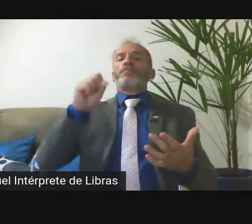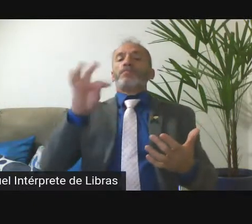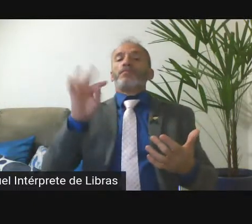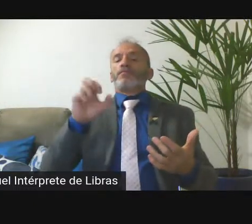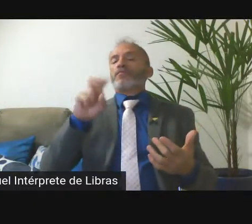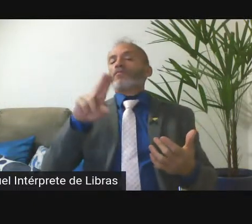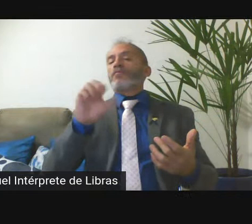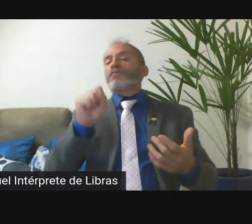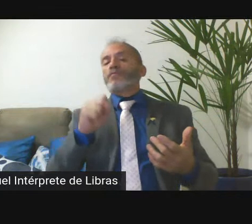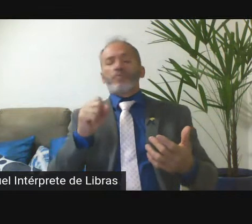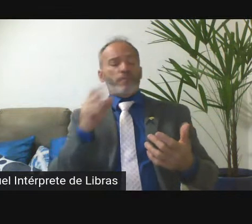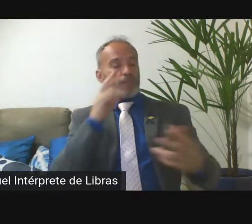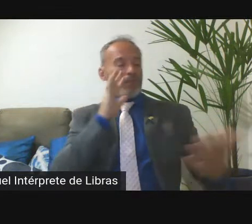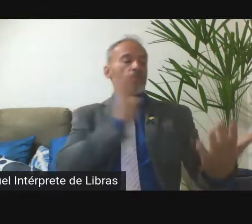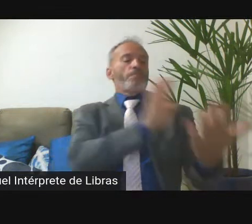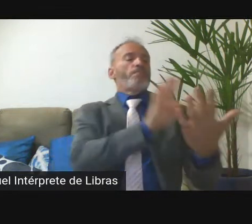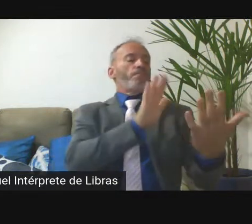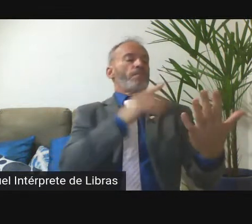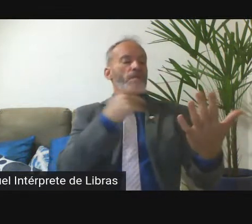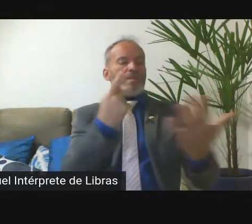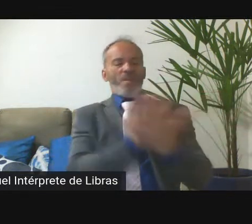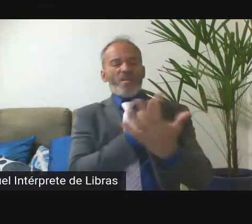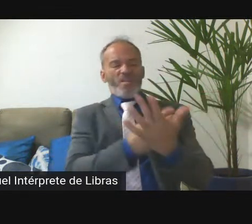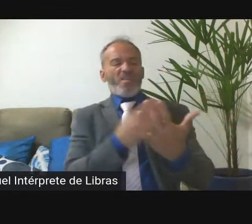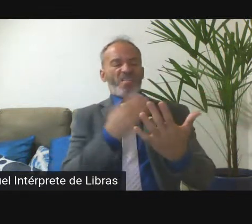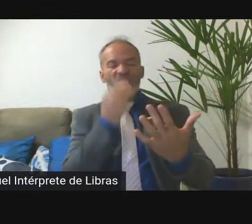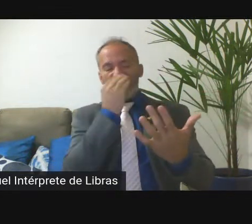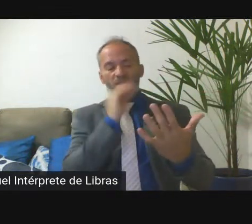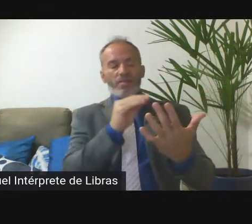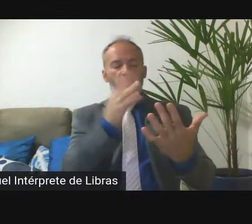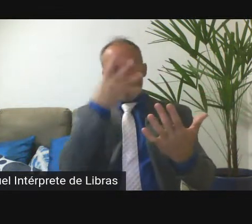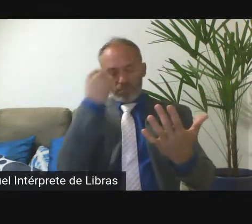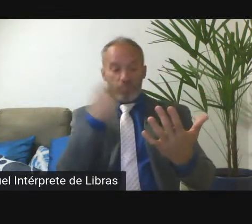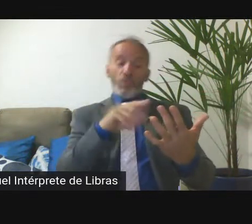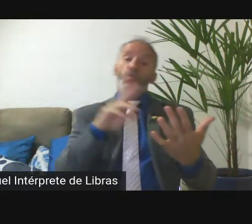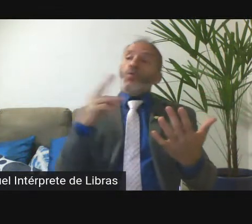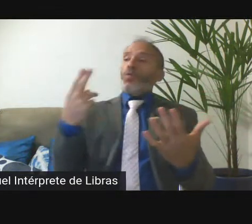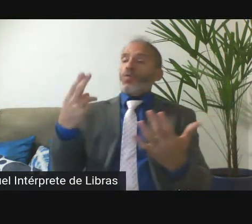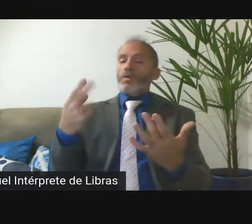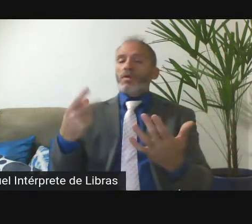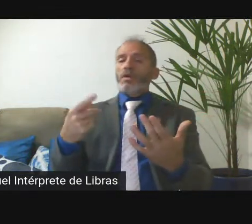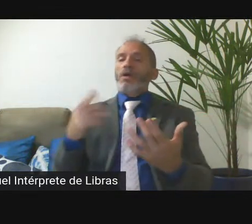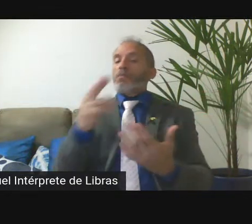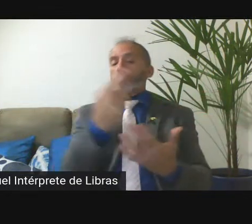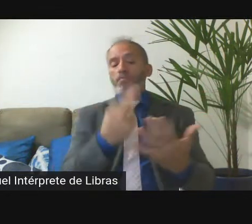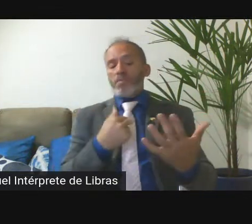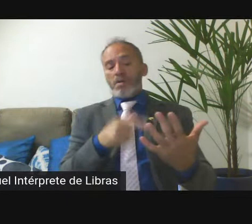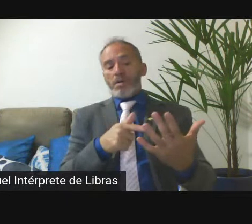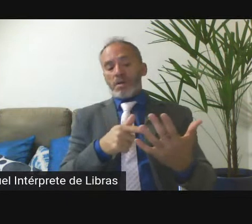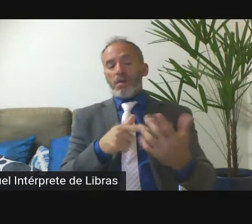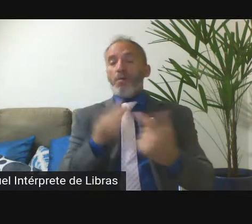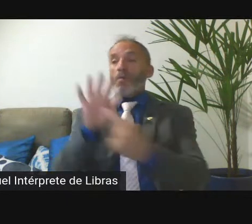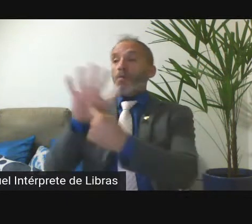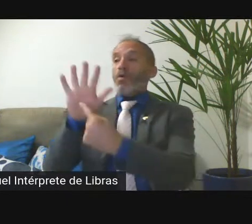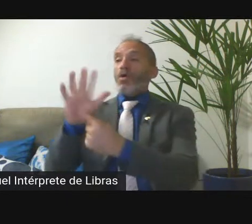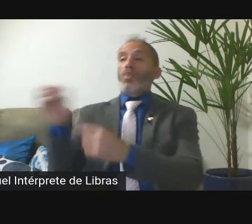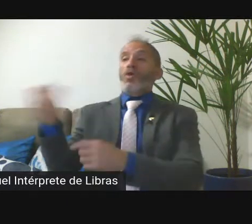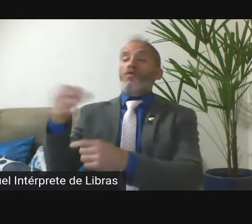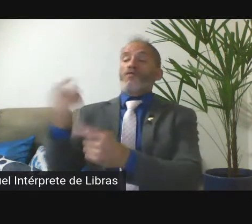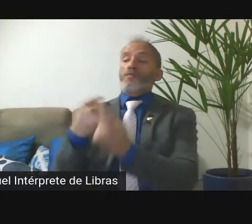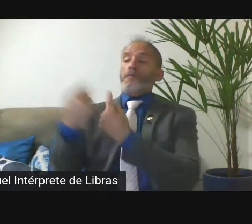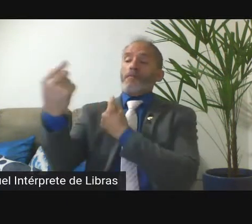pode encarar o erro como uma besteira e ser esquecida, ou como um resultado que aponta uma nova